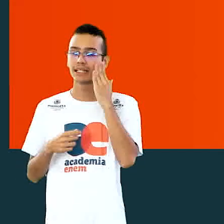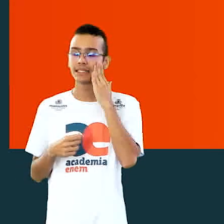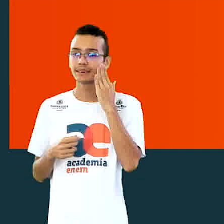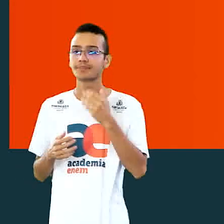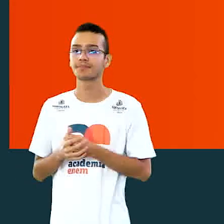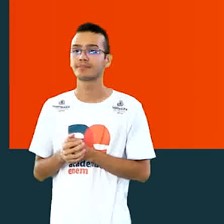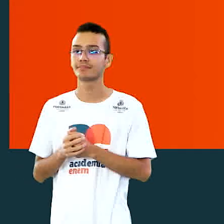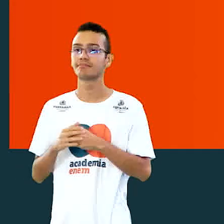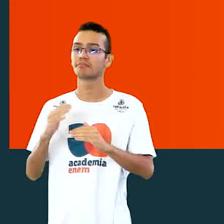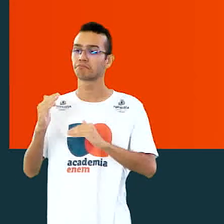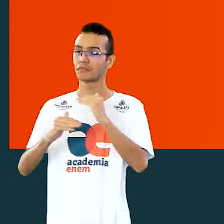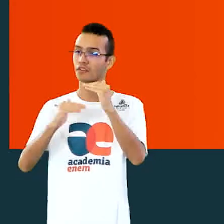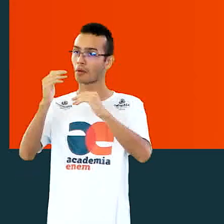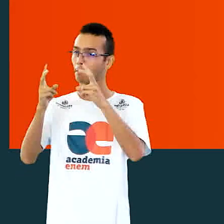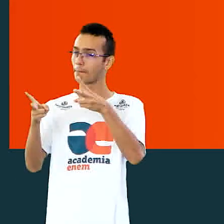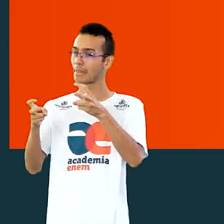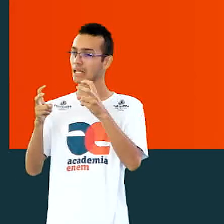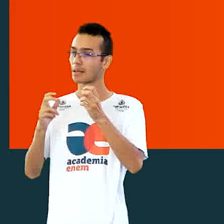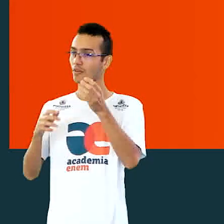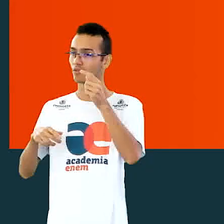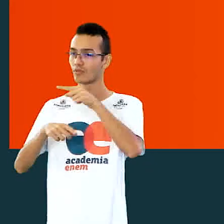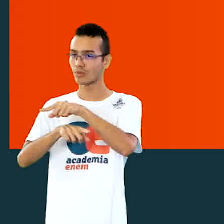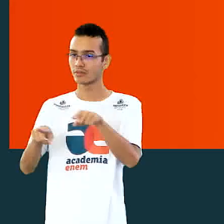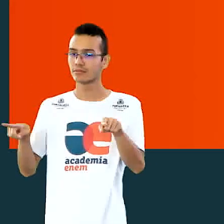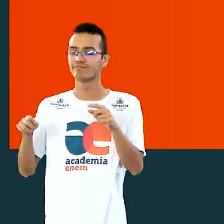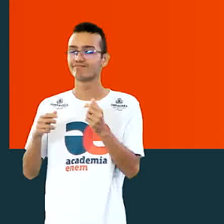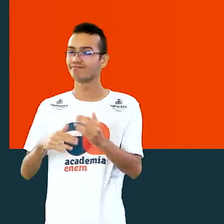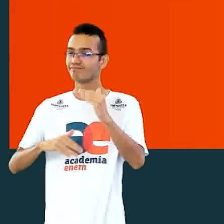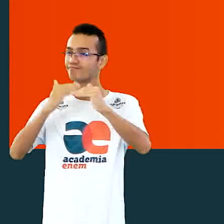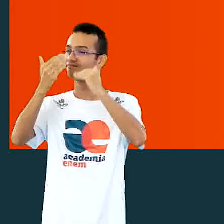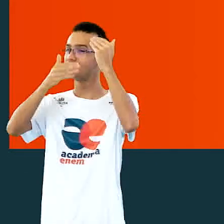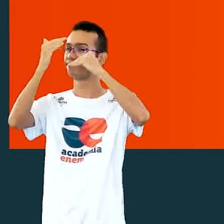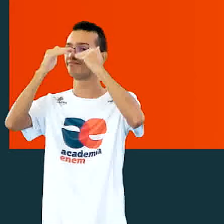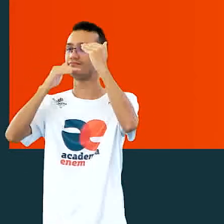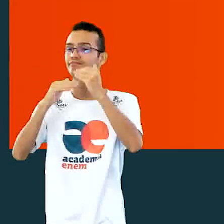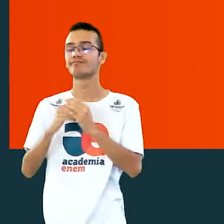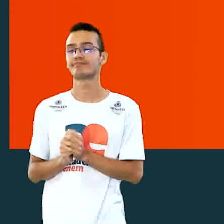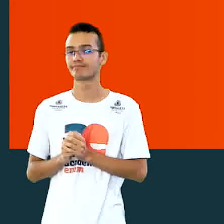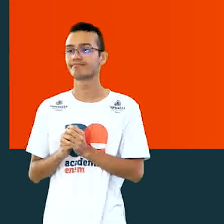pouquinho. Isso eu já ganhei o meu dia, tá bom? Em outra